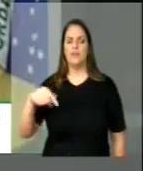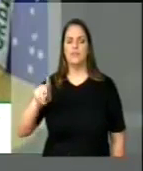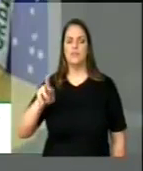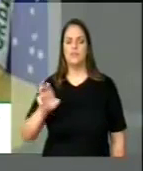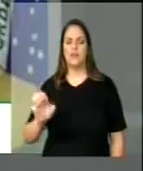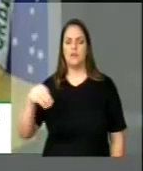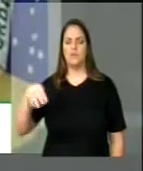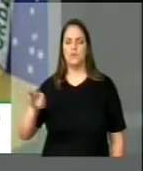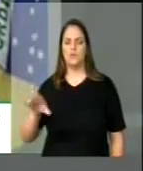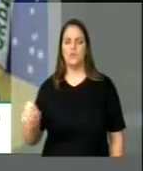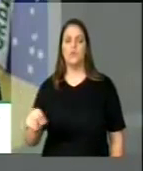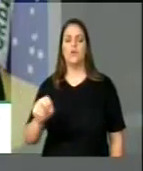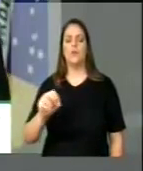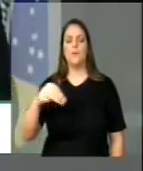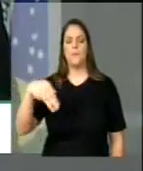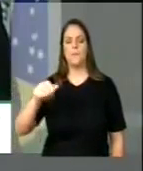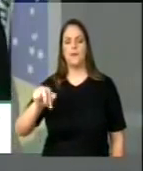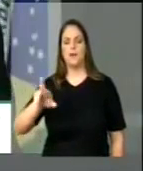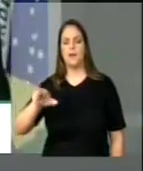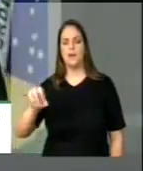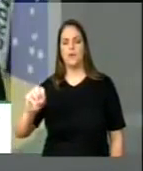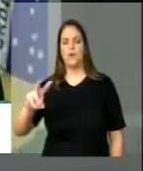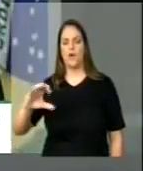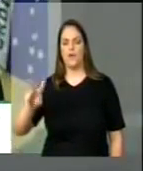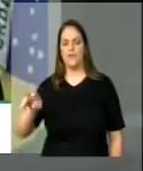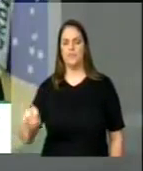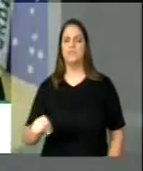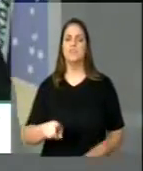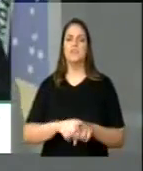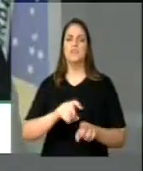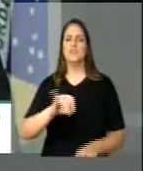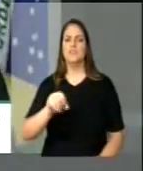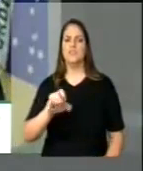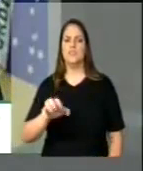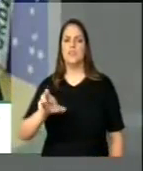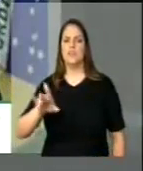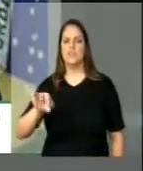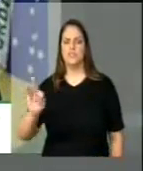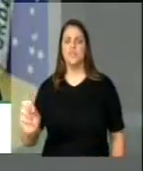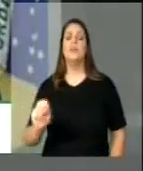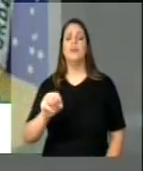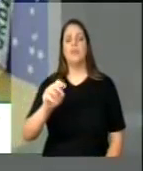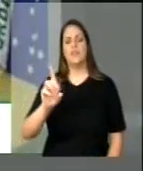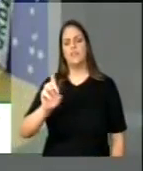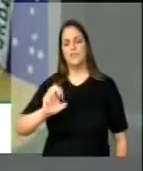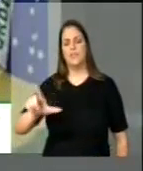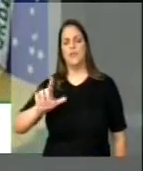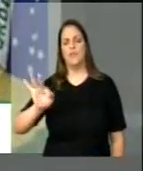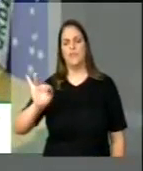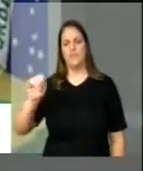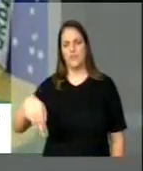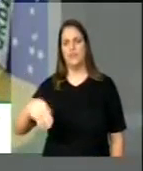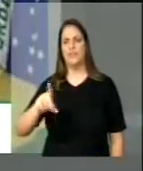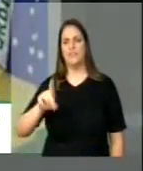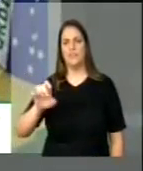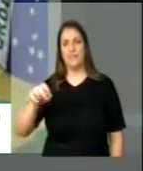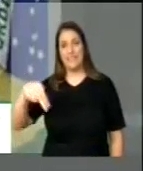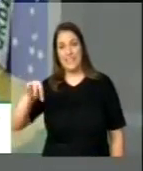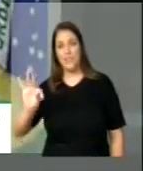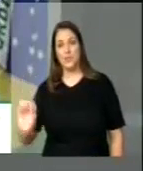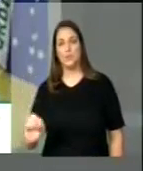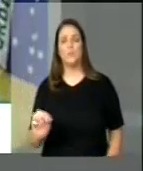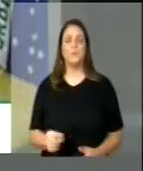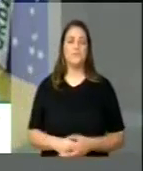né, José Richa Pai, Álvaro Dias, né, Delfim Neto, grandes homens que passaram por esta casa